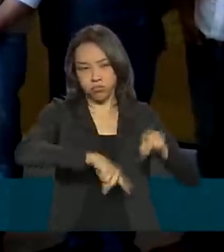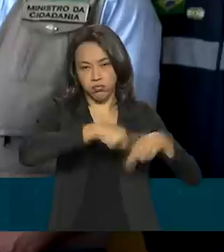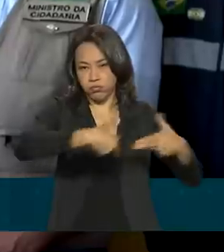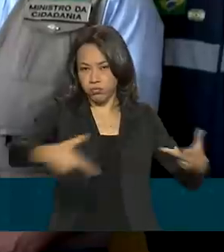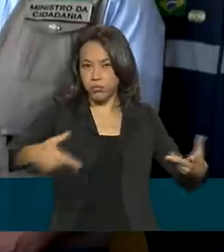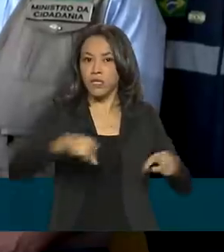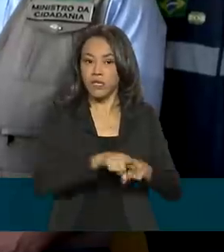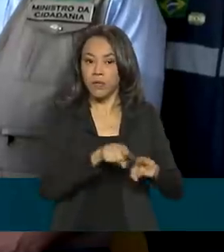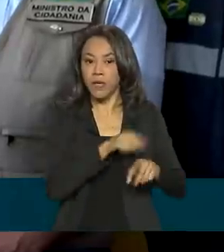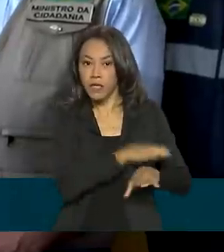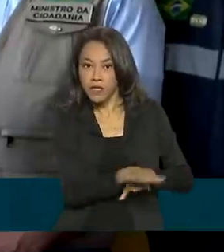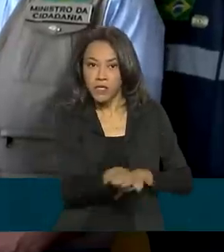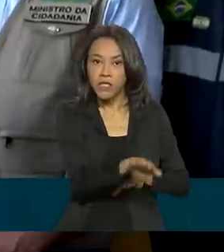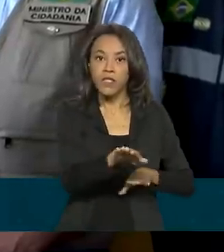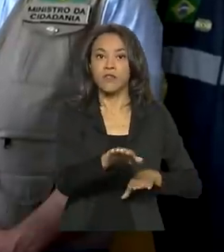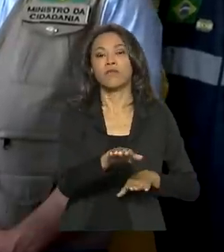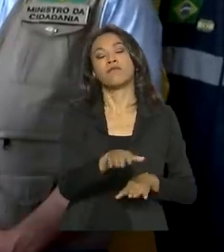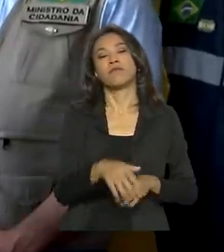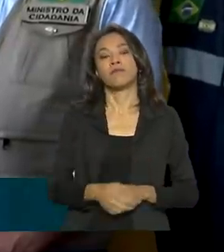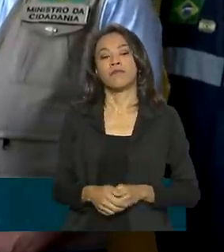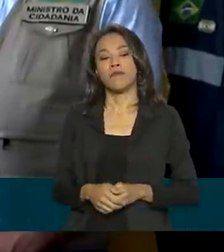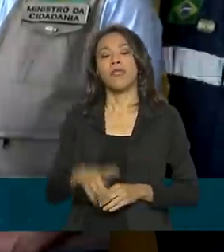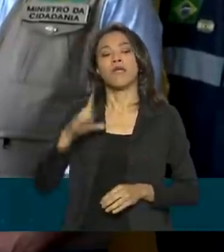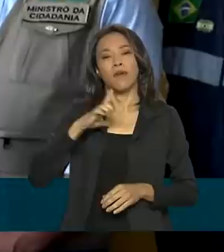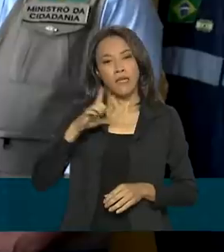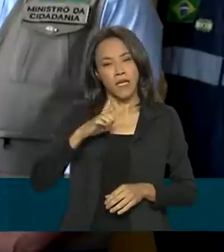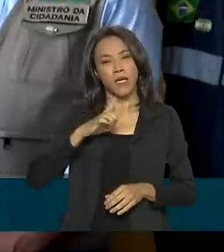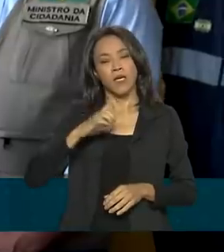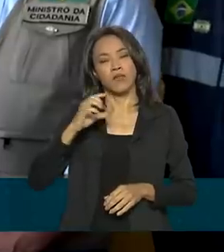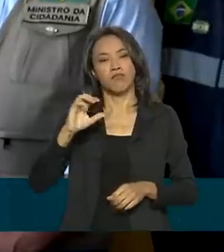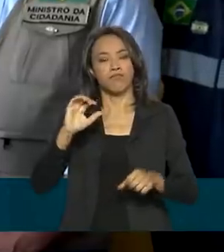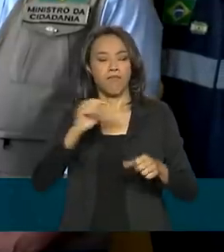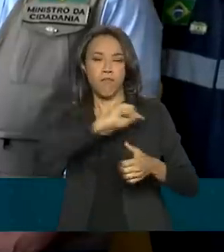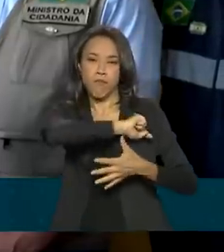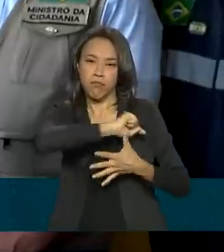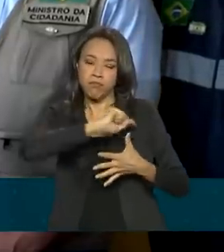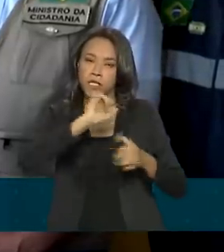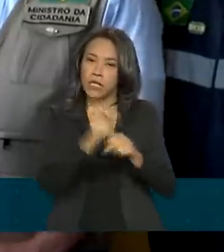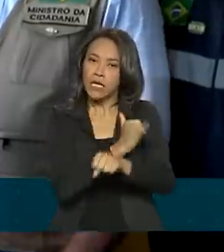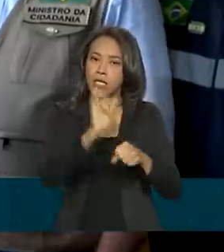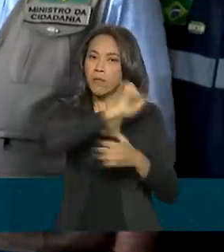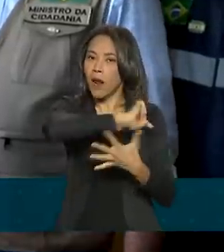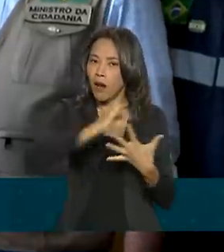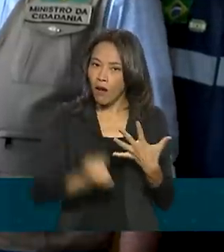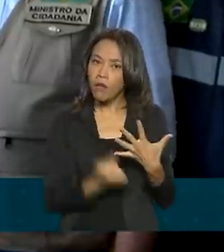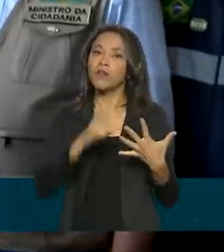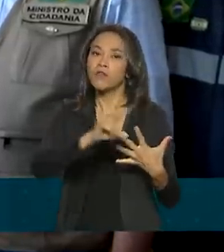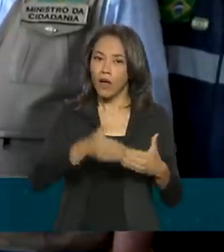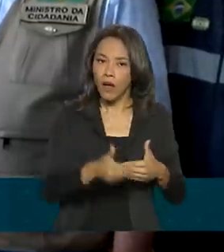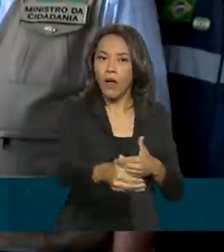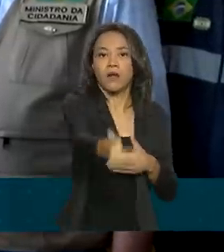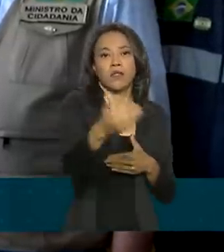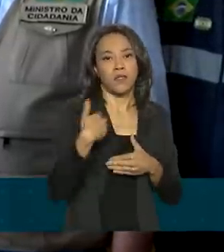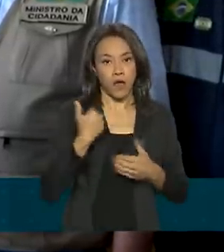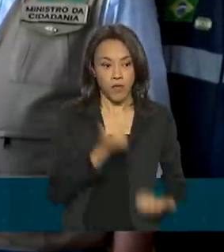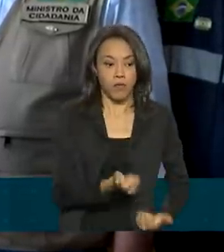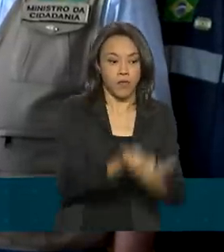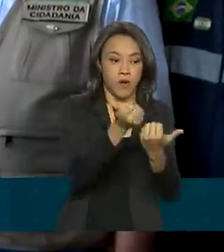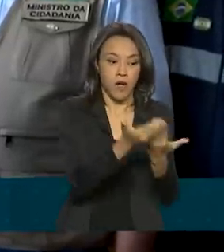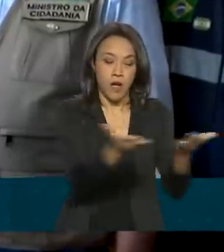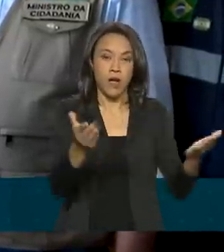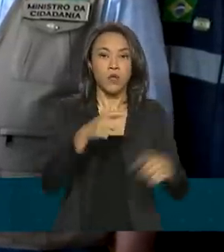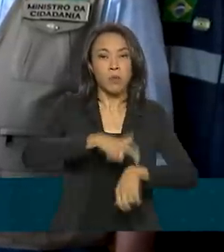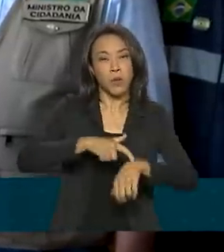estradas. Há uma série de providências que serão tomadas, tanto na questão da resposta imediata, que é a necessidade de curtíssimo prazo